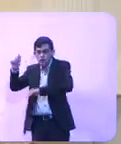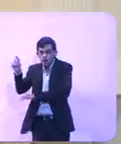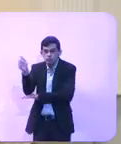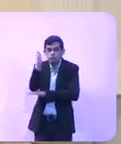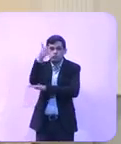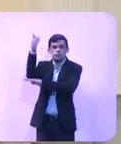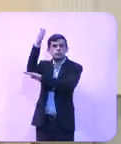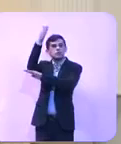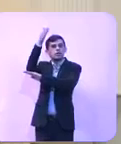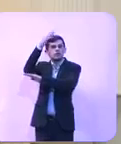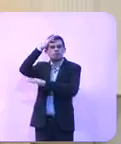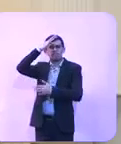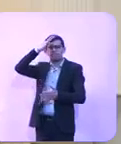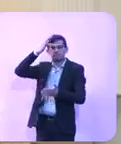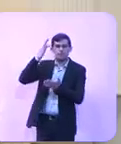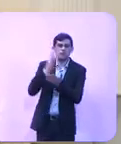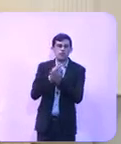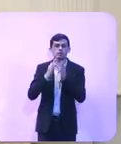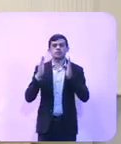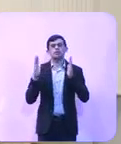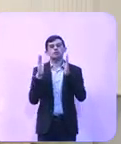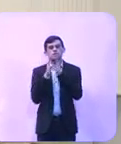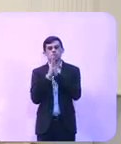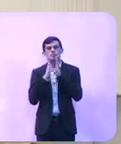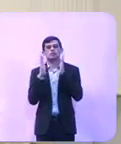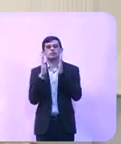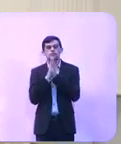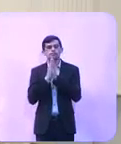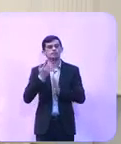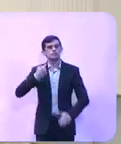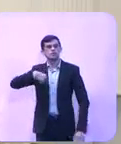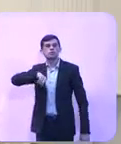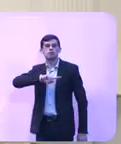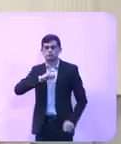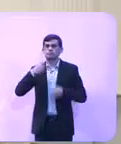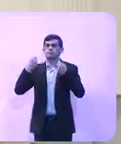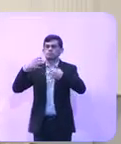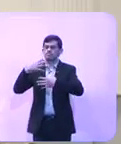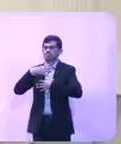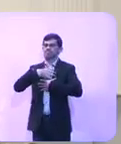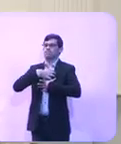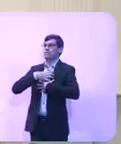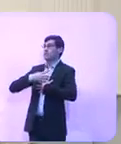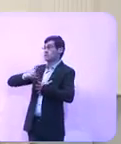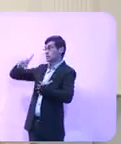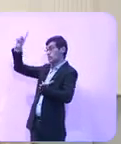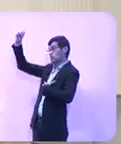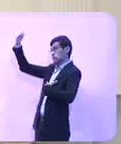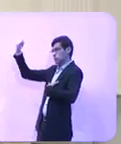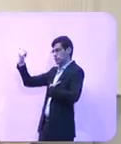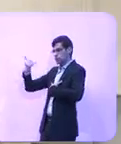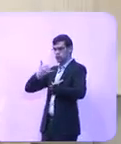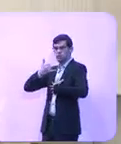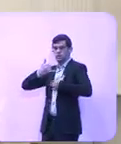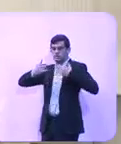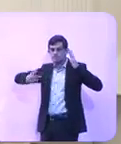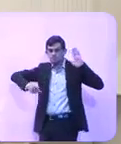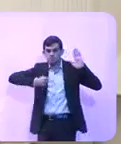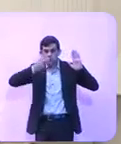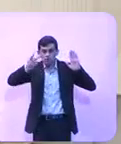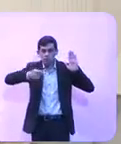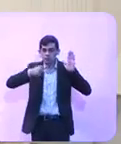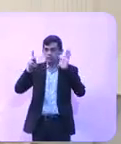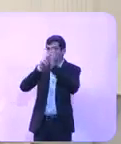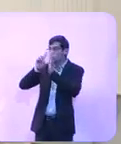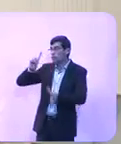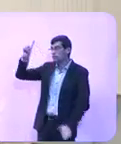na oração. E a gente tem que ouvir as promessas de Deus quando nós clamamos